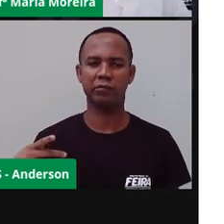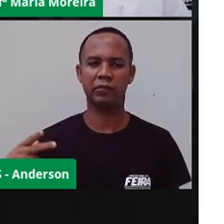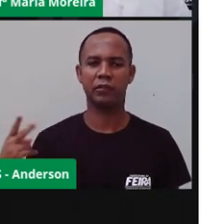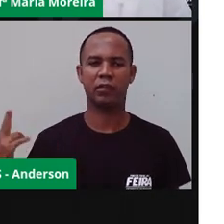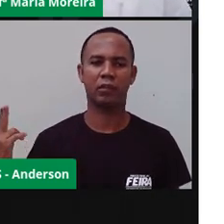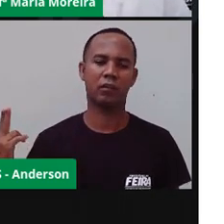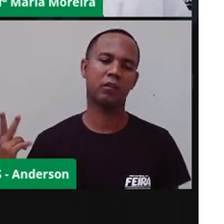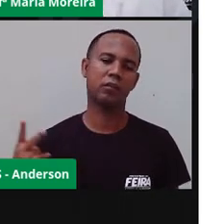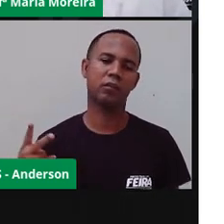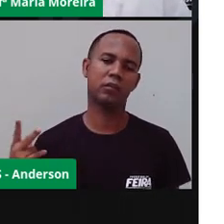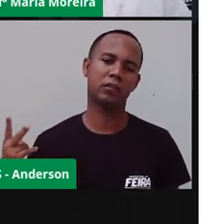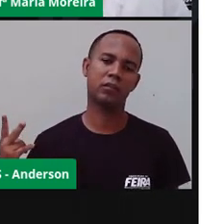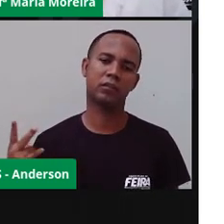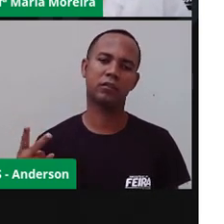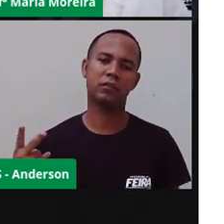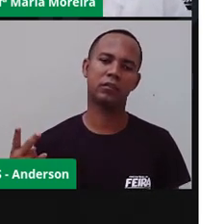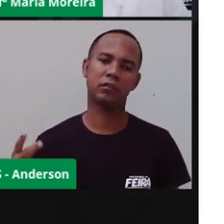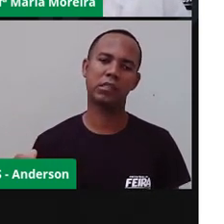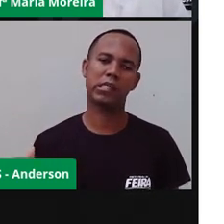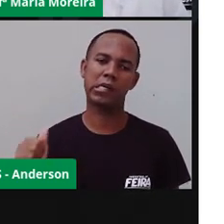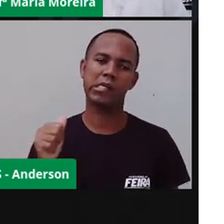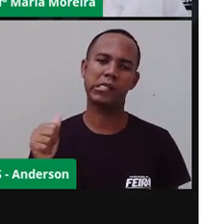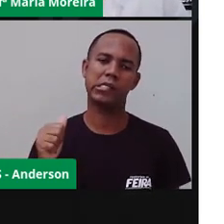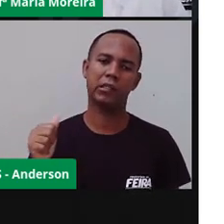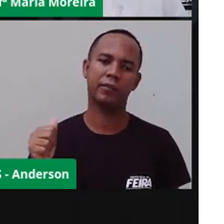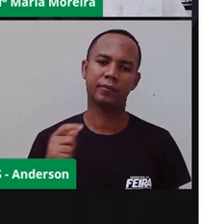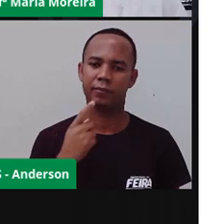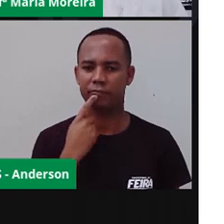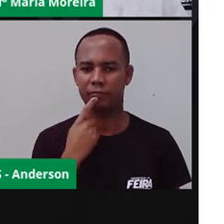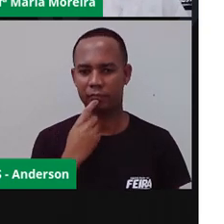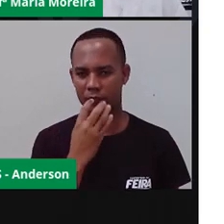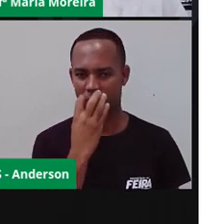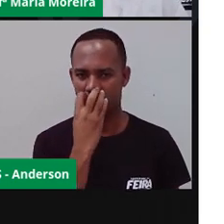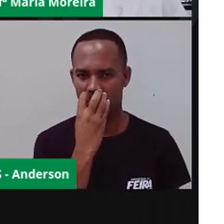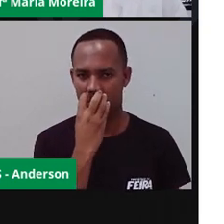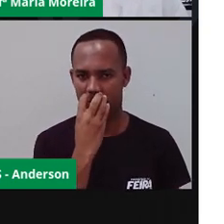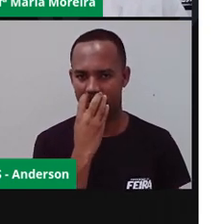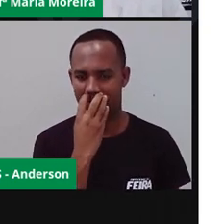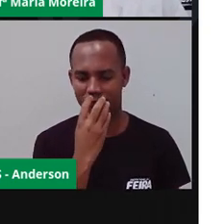né? Depois, quem é irracional somos nós,